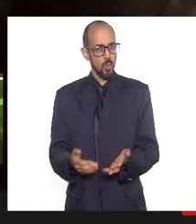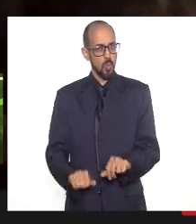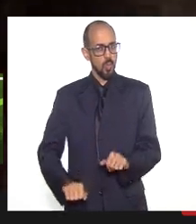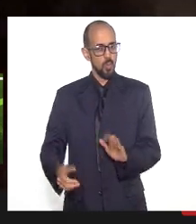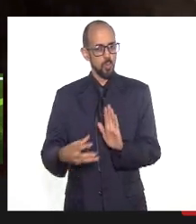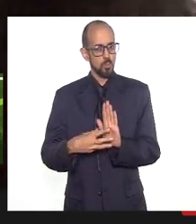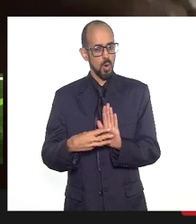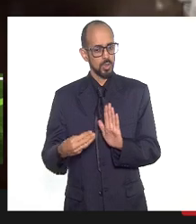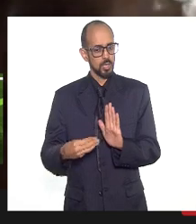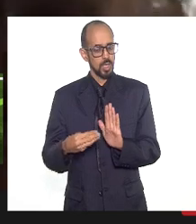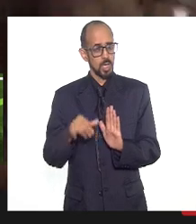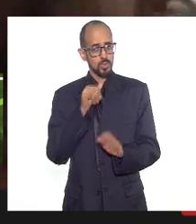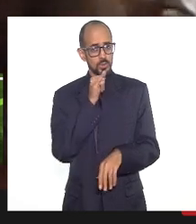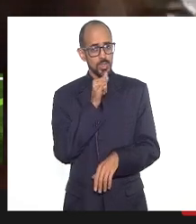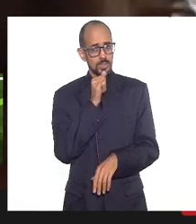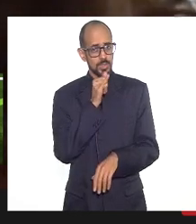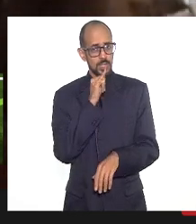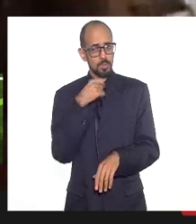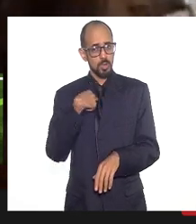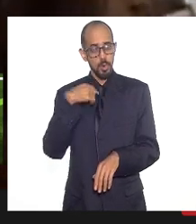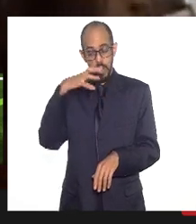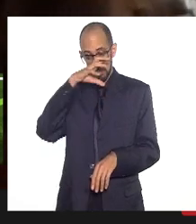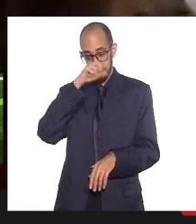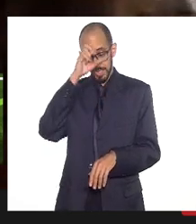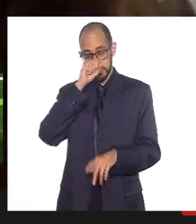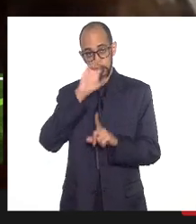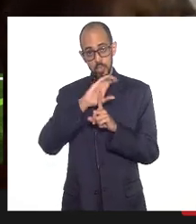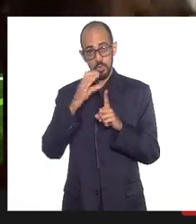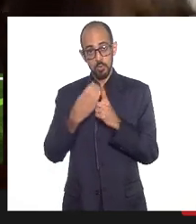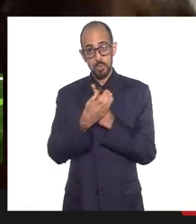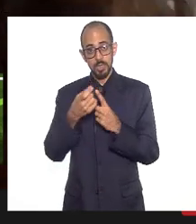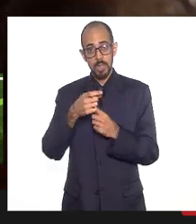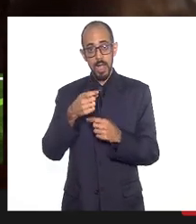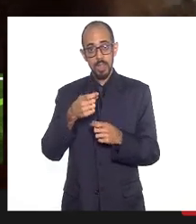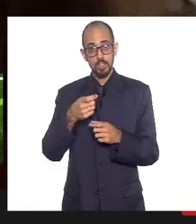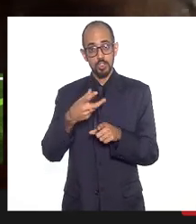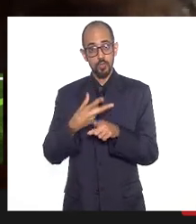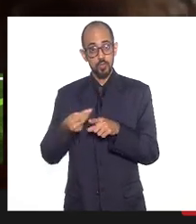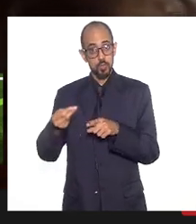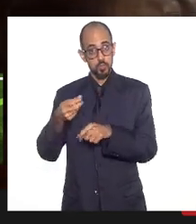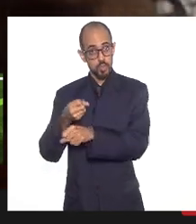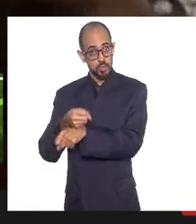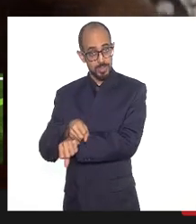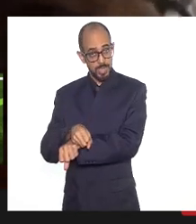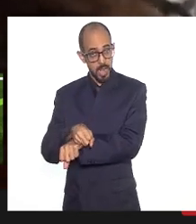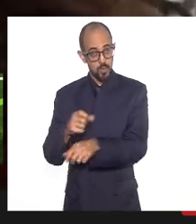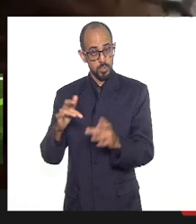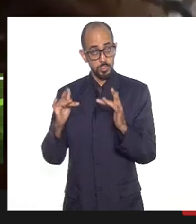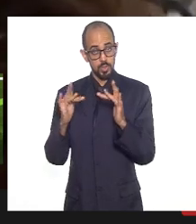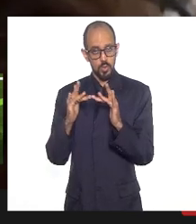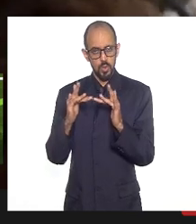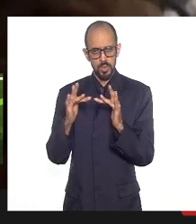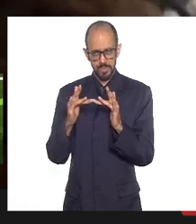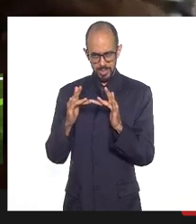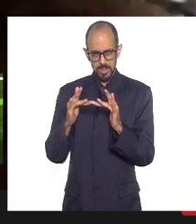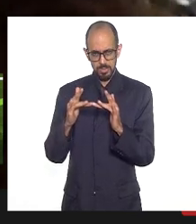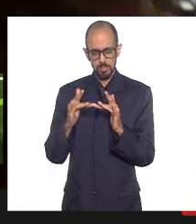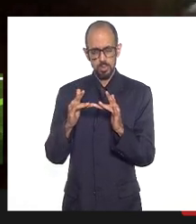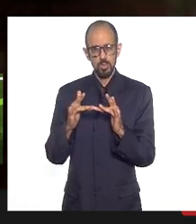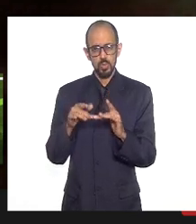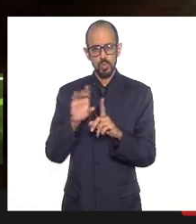que eu aprendi com as comunidades quilombolas, né, nesse contato com as